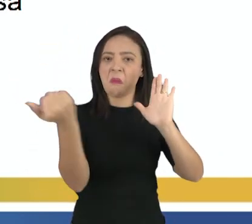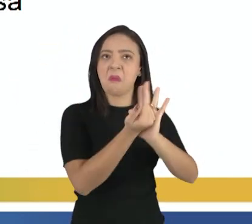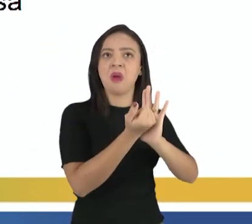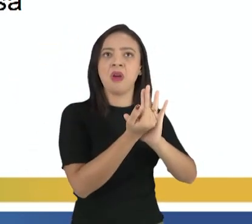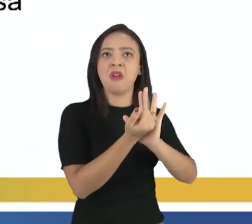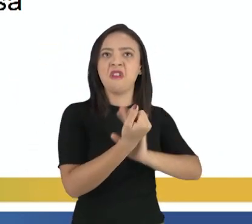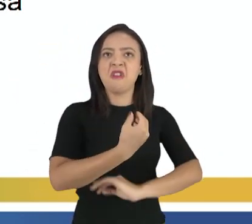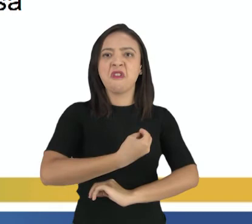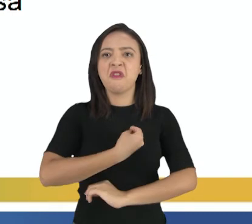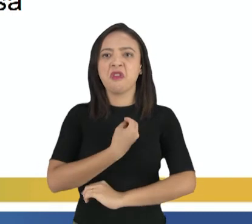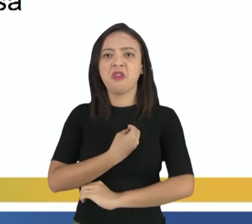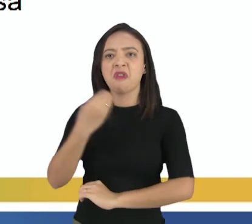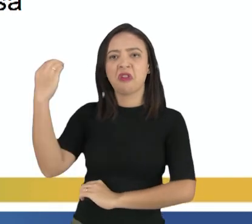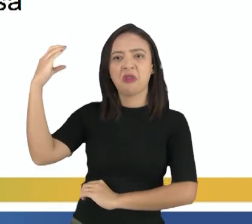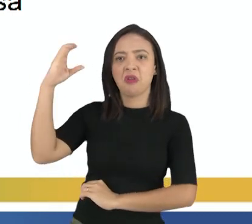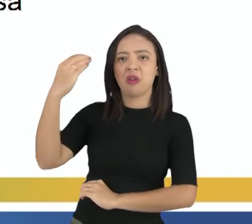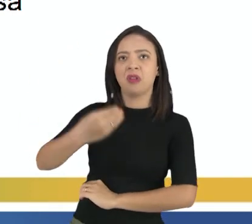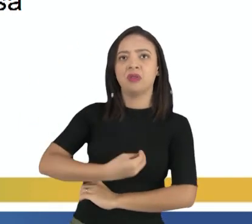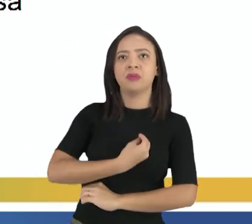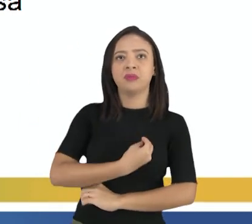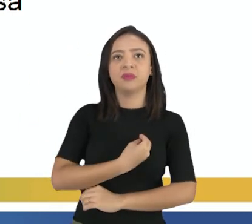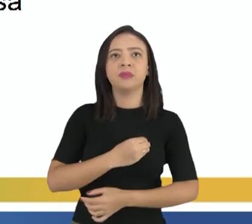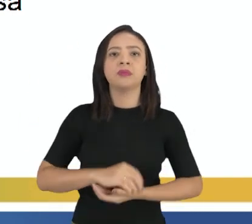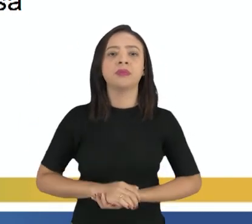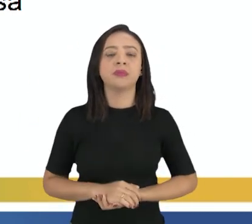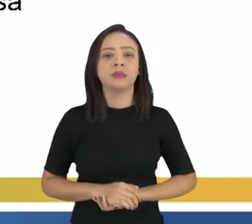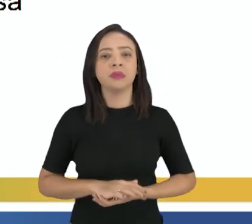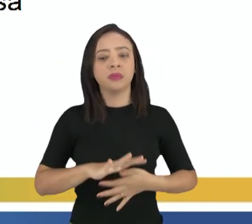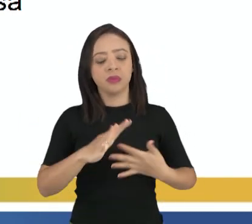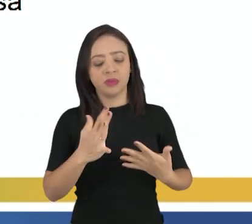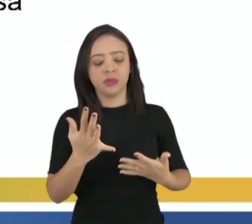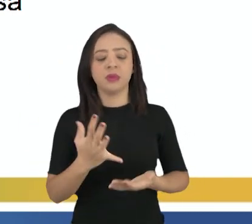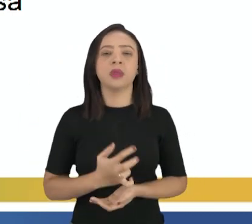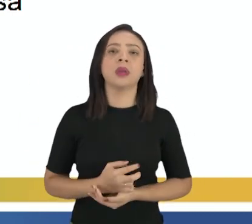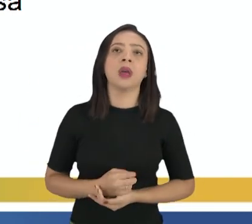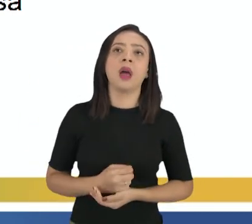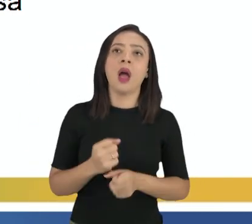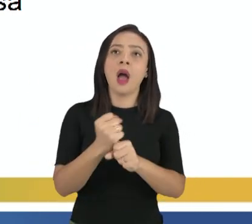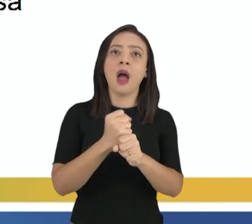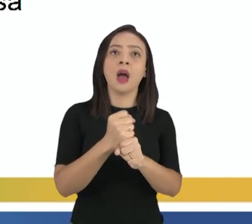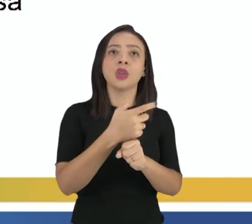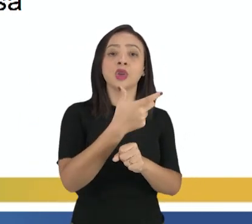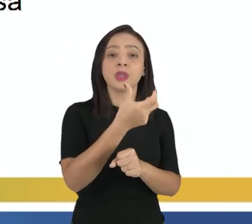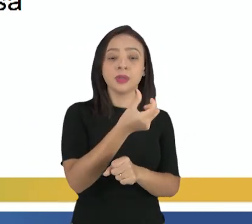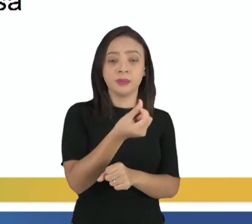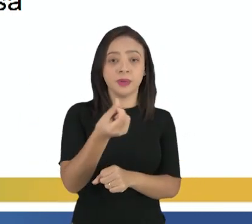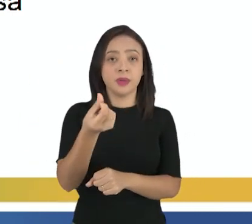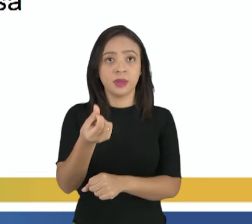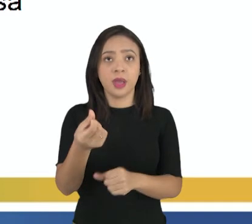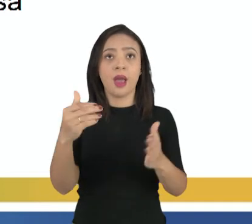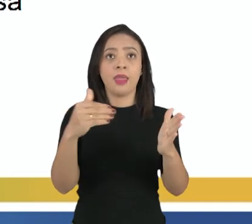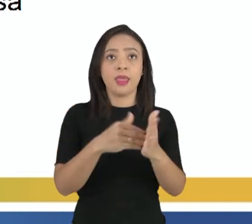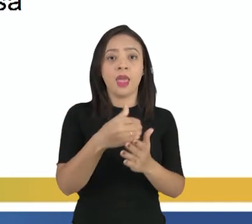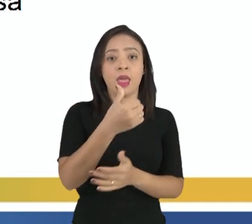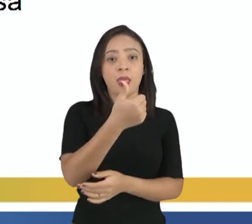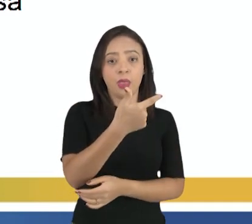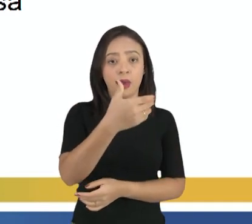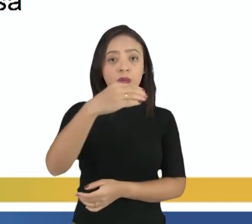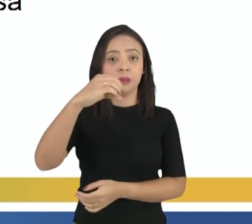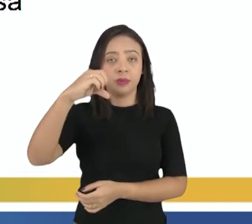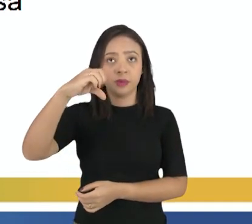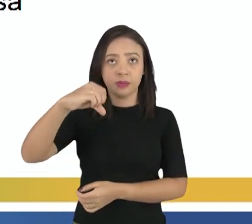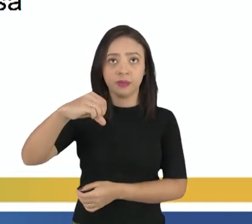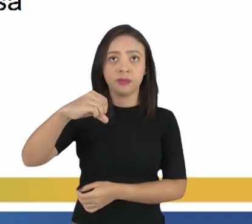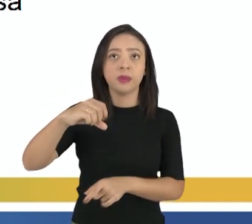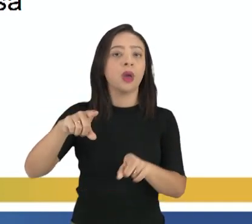o lado Coca-Cola da vida. Esse slogan foi veiculado entre 2006 e 2009 e hoje em dia ainda é referenciado